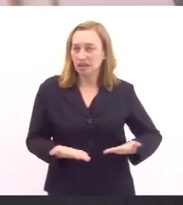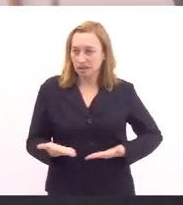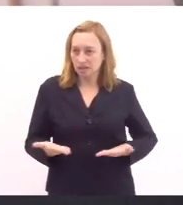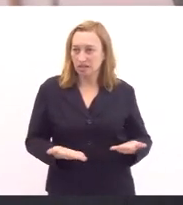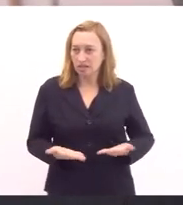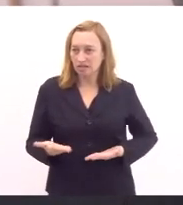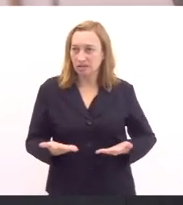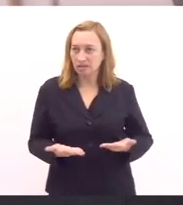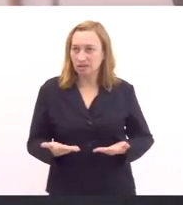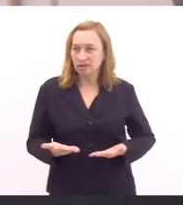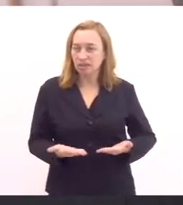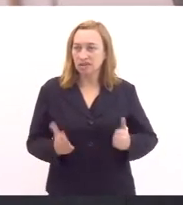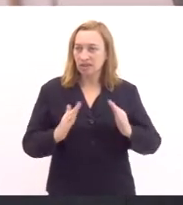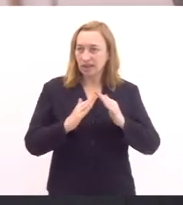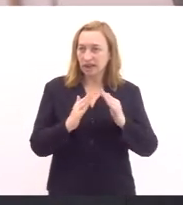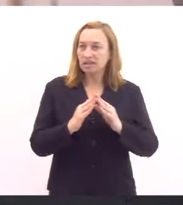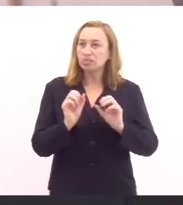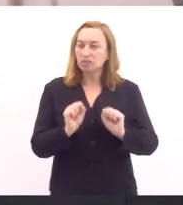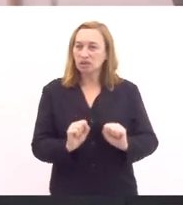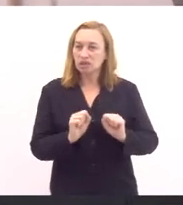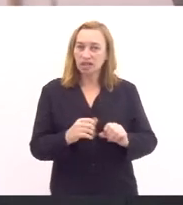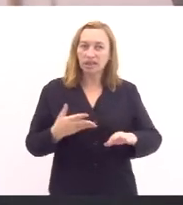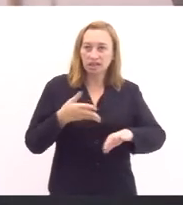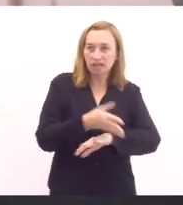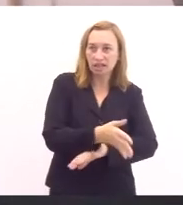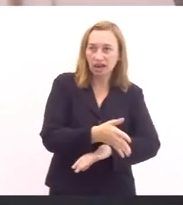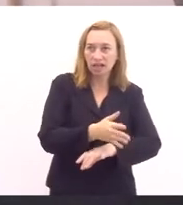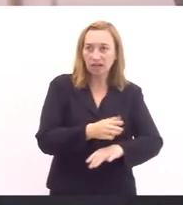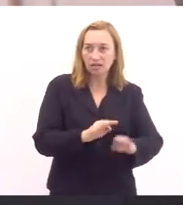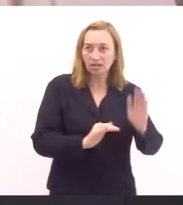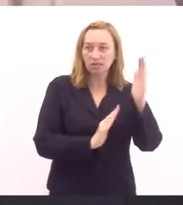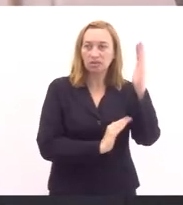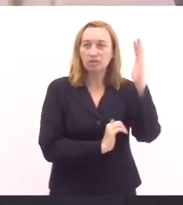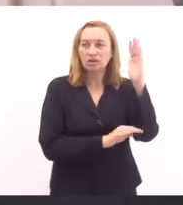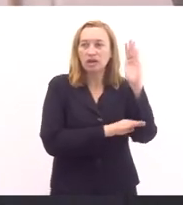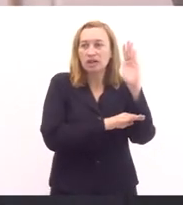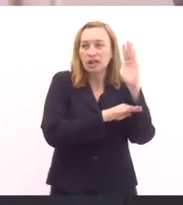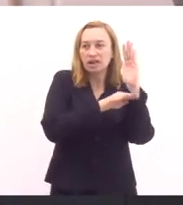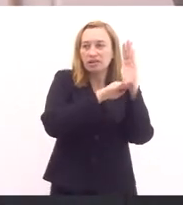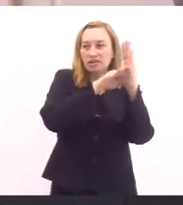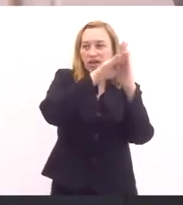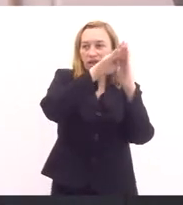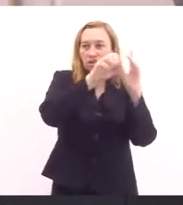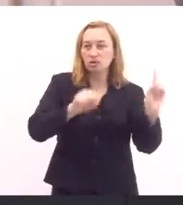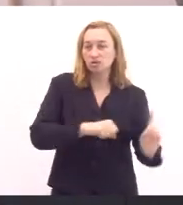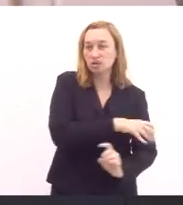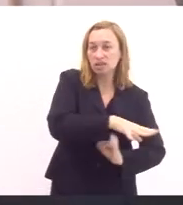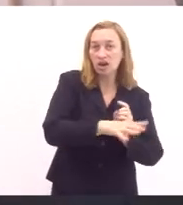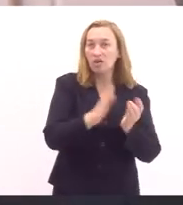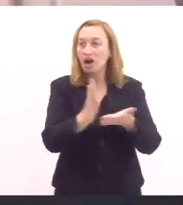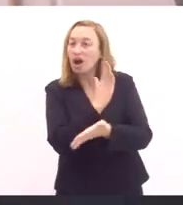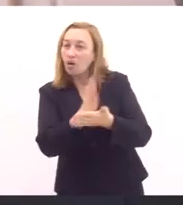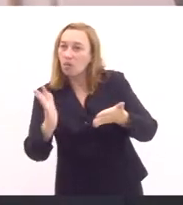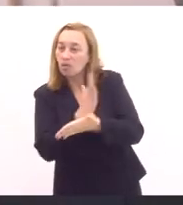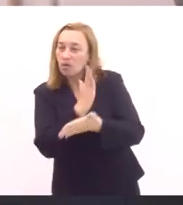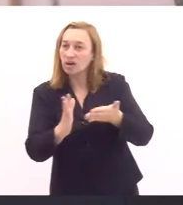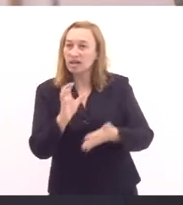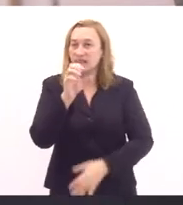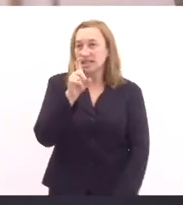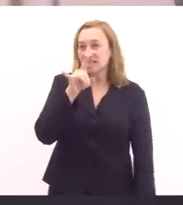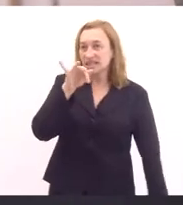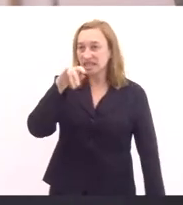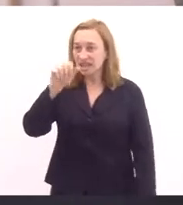empregadas podiam entrar pelo elevador social Oi e aí algumas dicas extremamente racistas